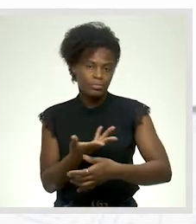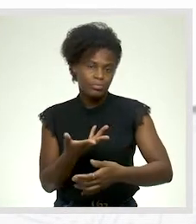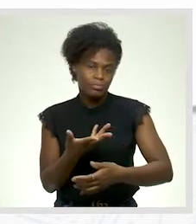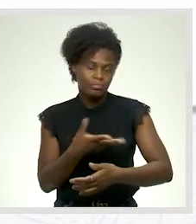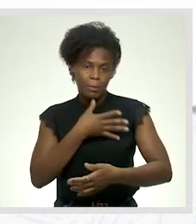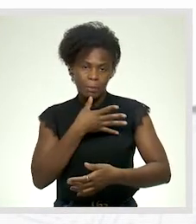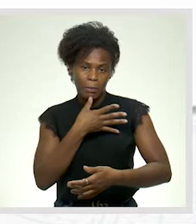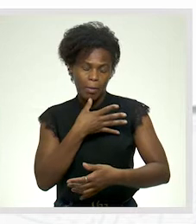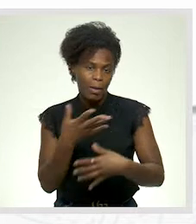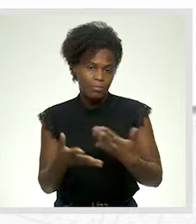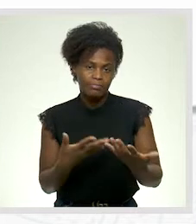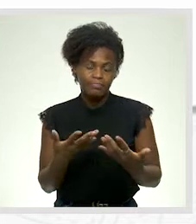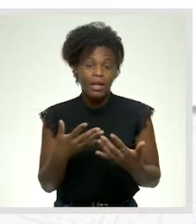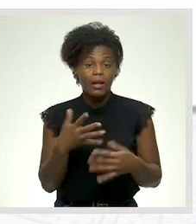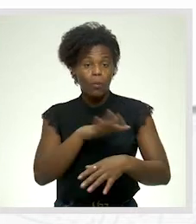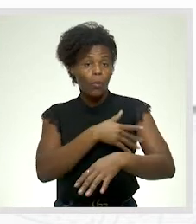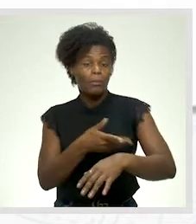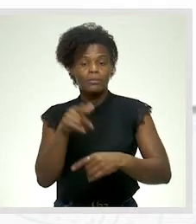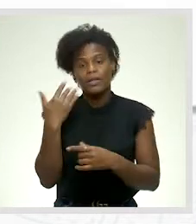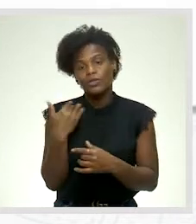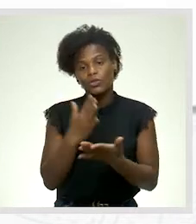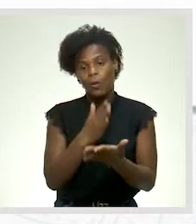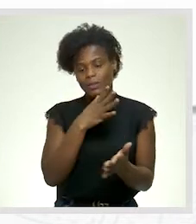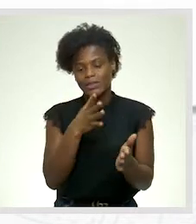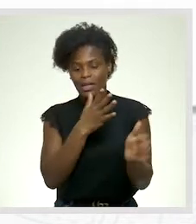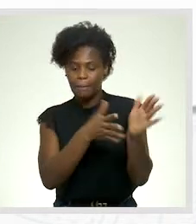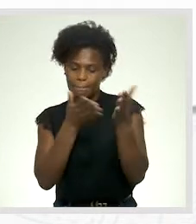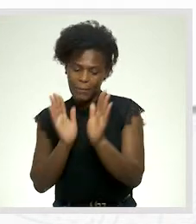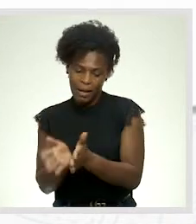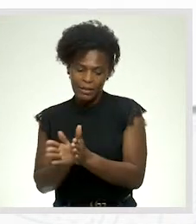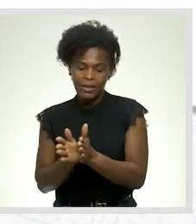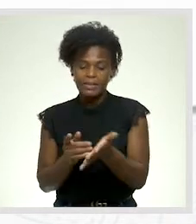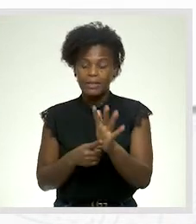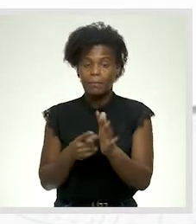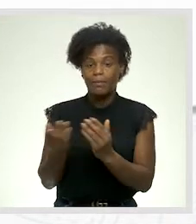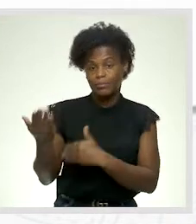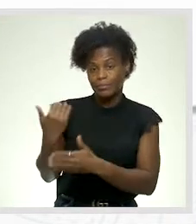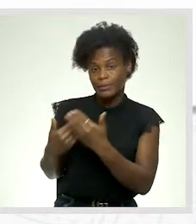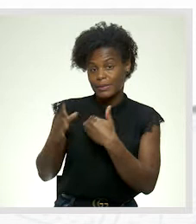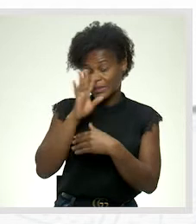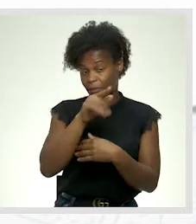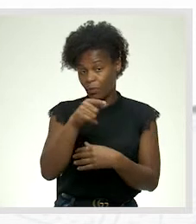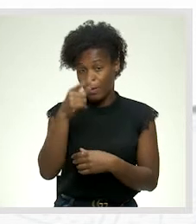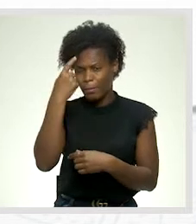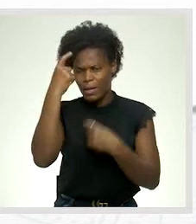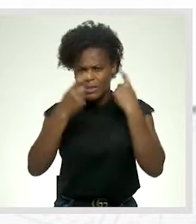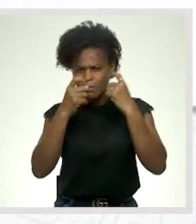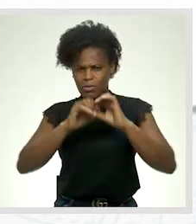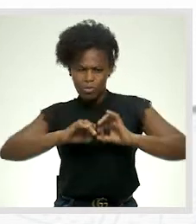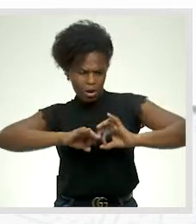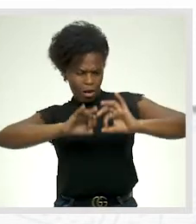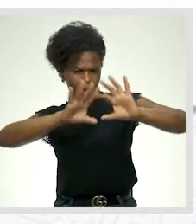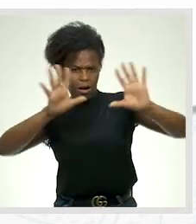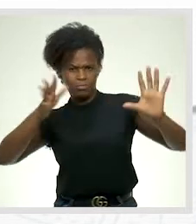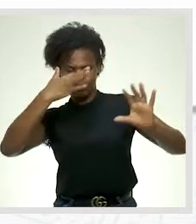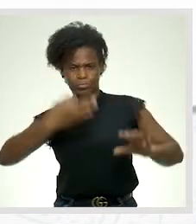slides atrás, só para referir a parte. Portanto, se você tem um pensamento nítido e claro,